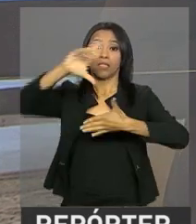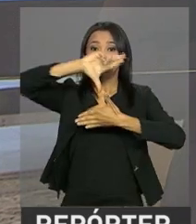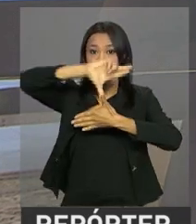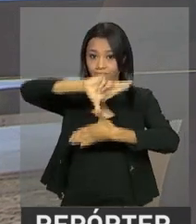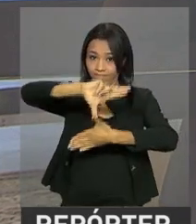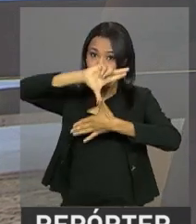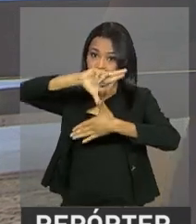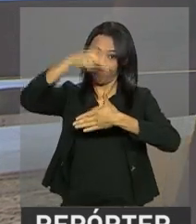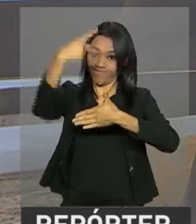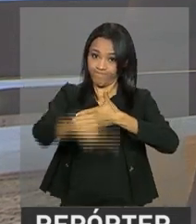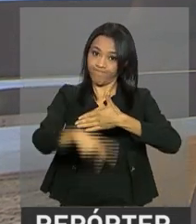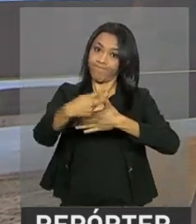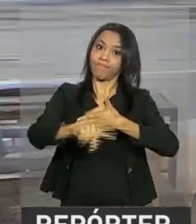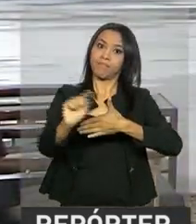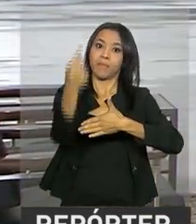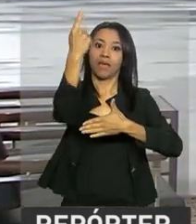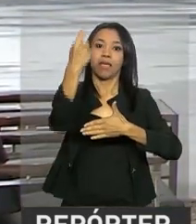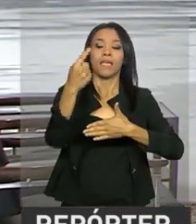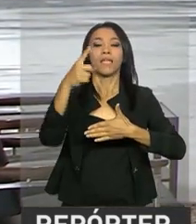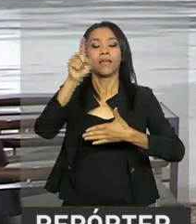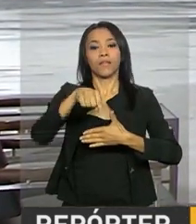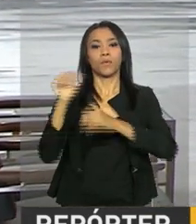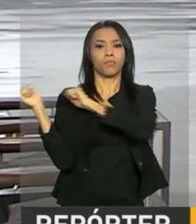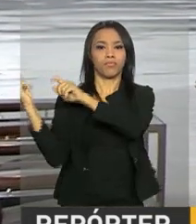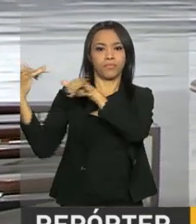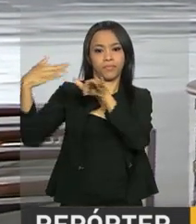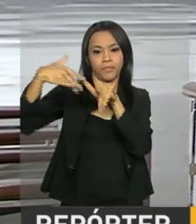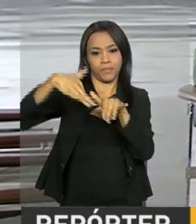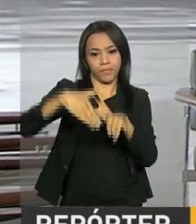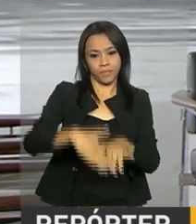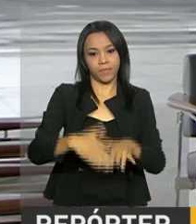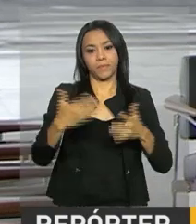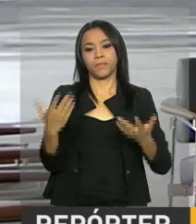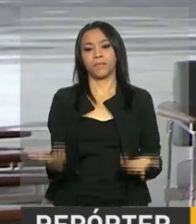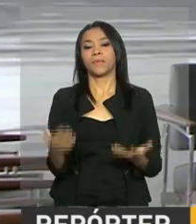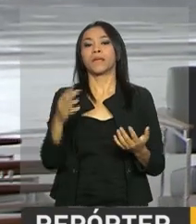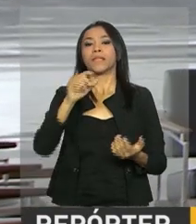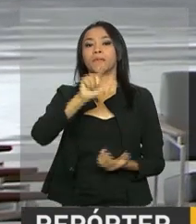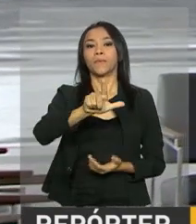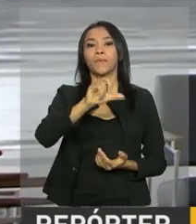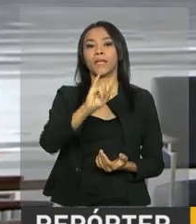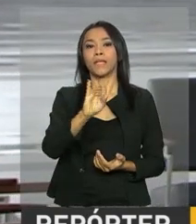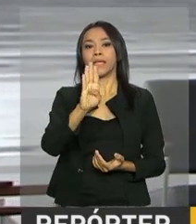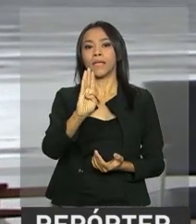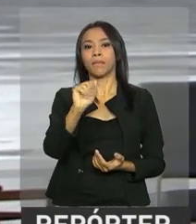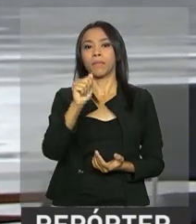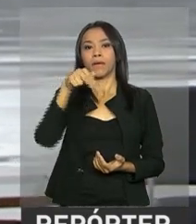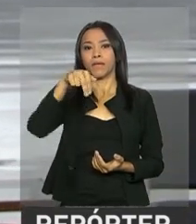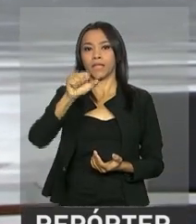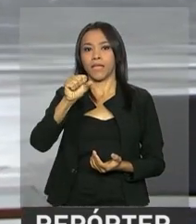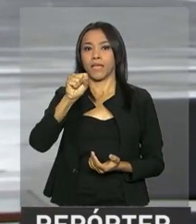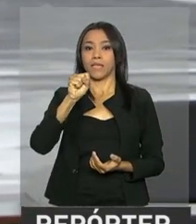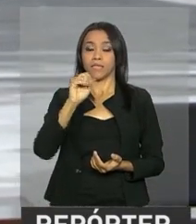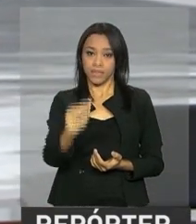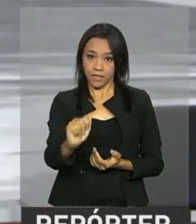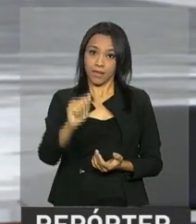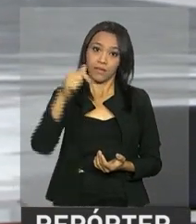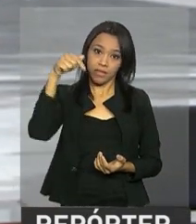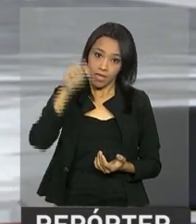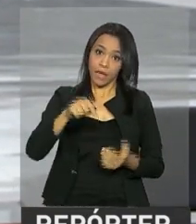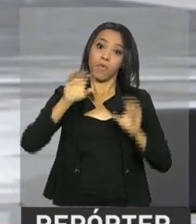do potencial da diáspora libanesa. Bom dia para você também, bom dia a todos. A LDE, como é chamada